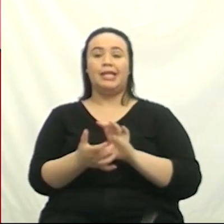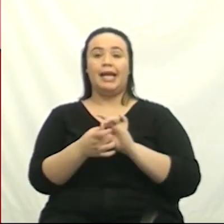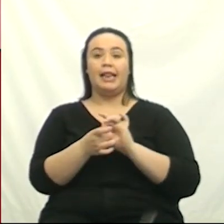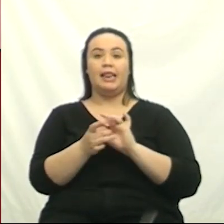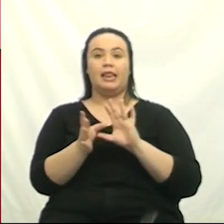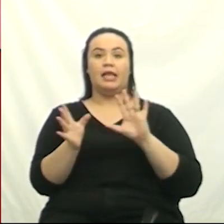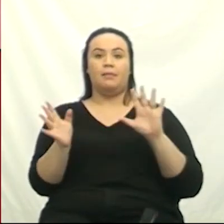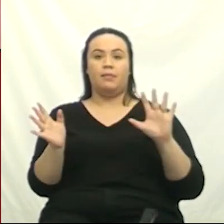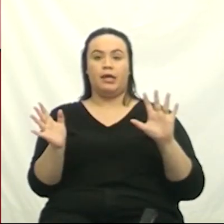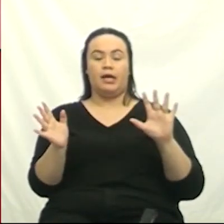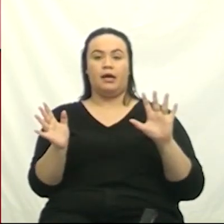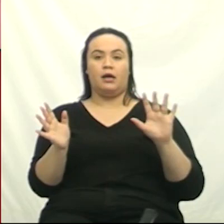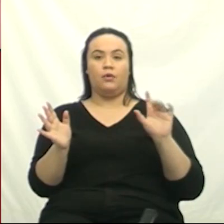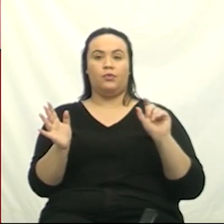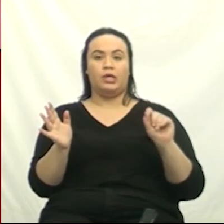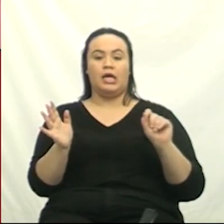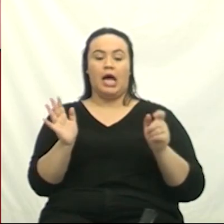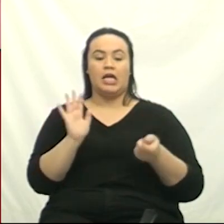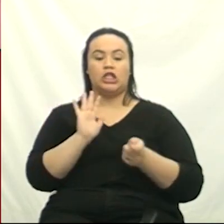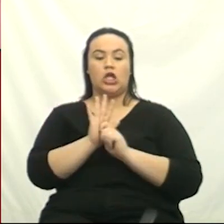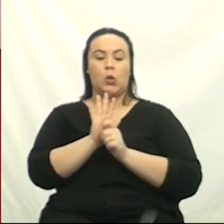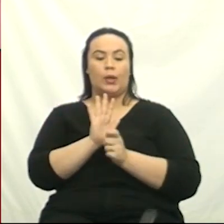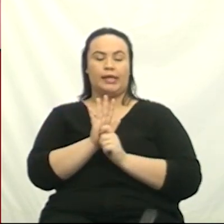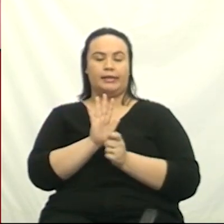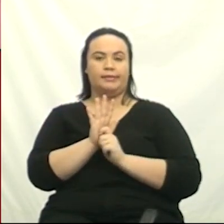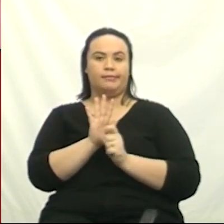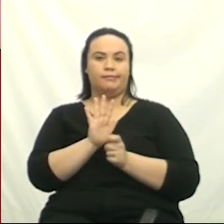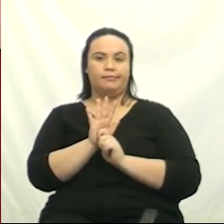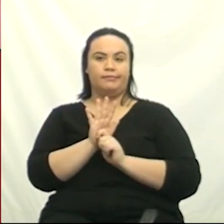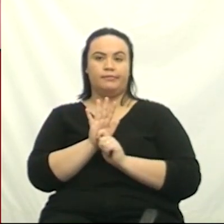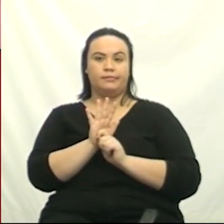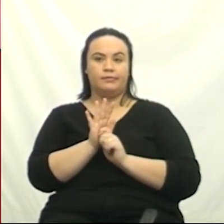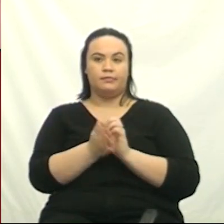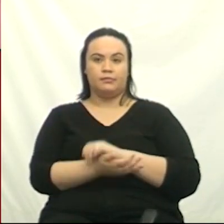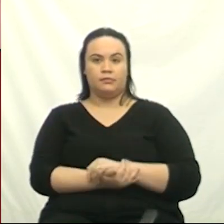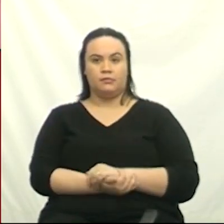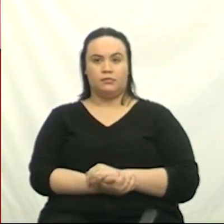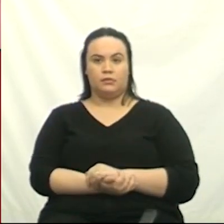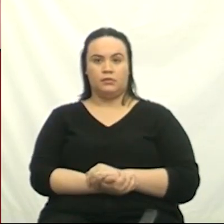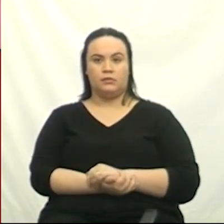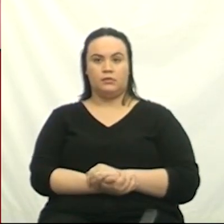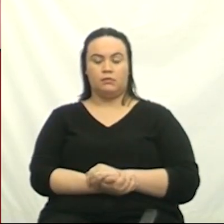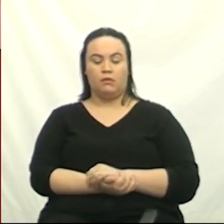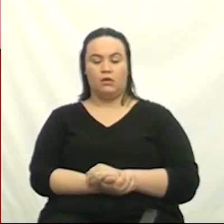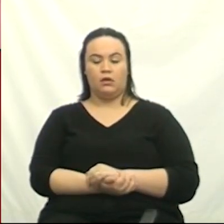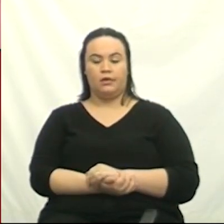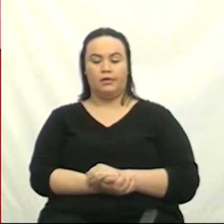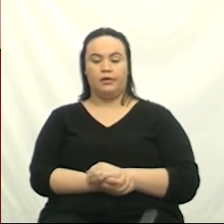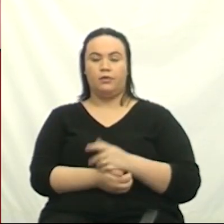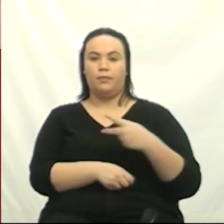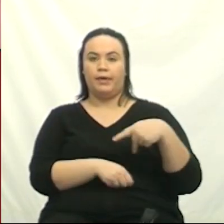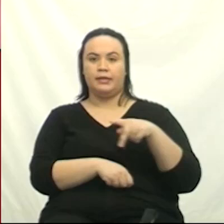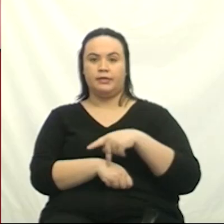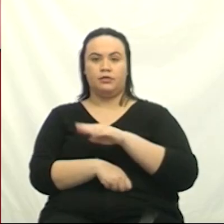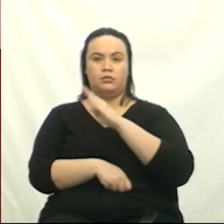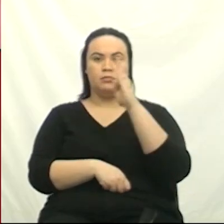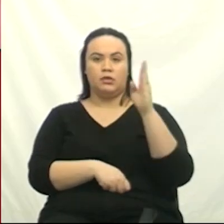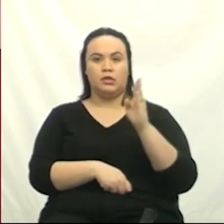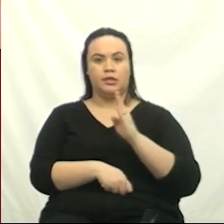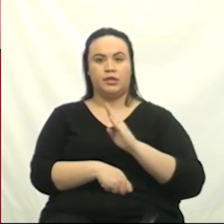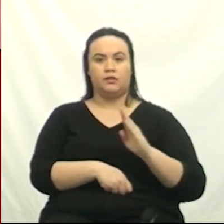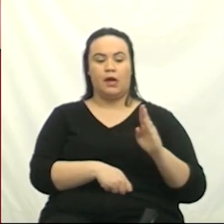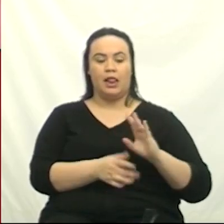liberar as drogas na nação brasileira do porte da